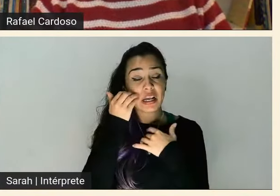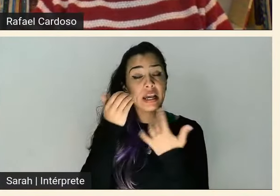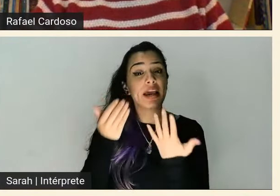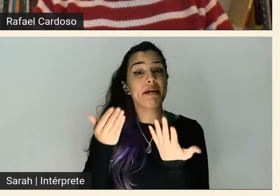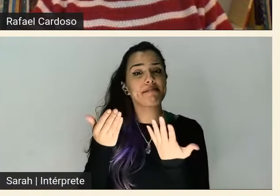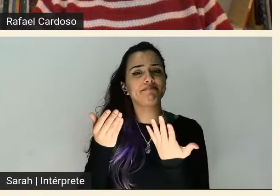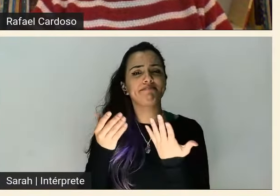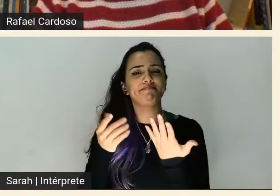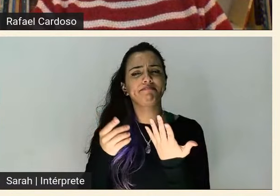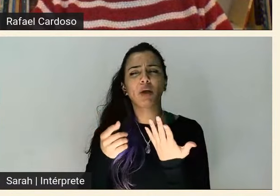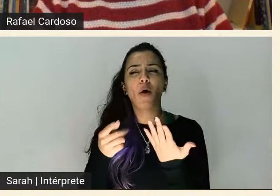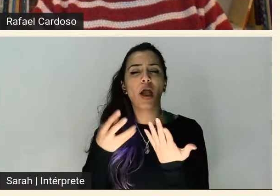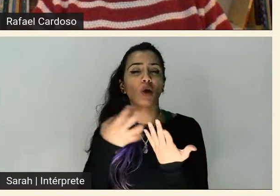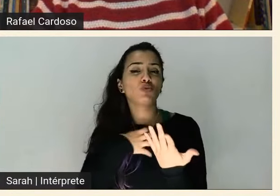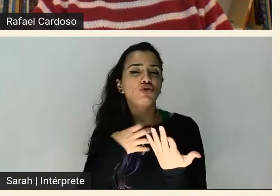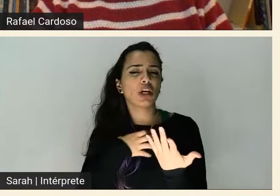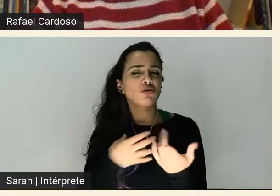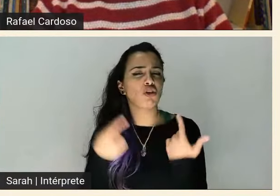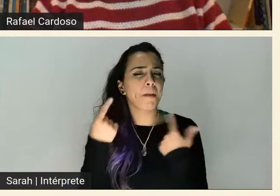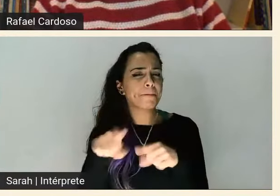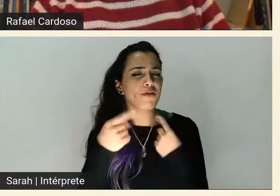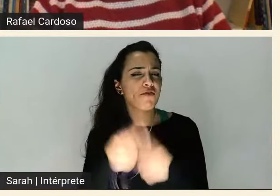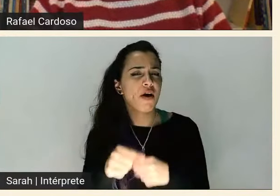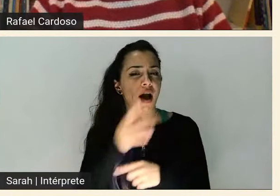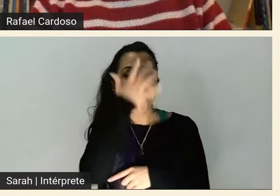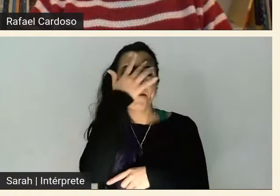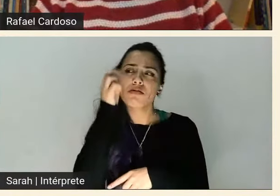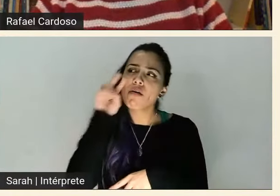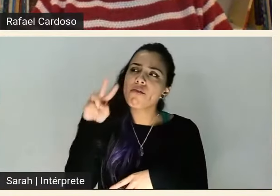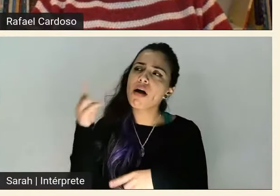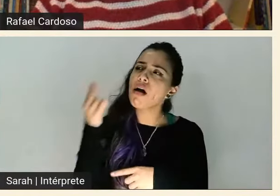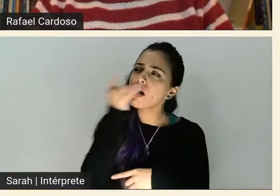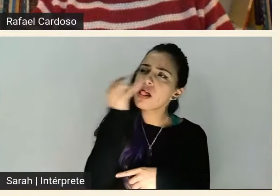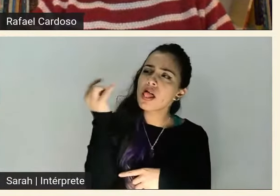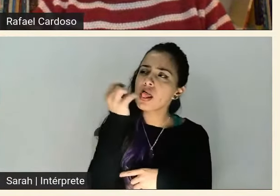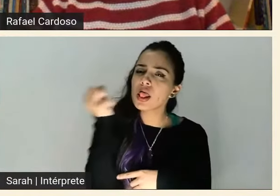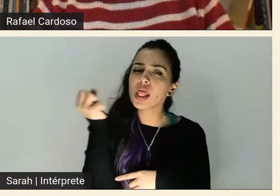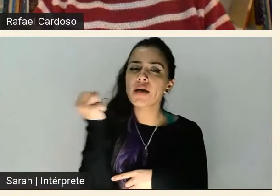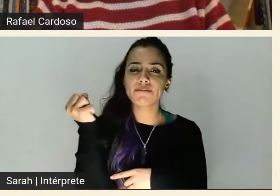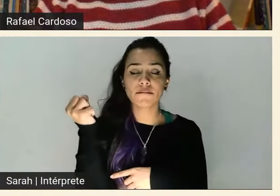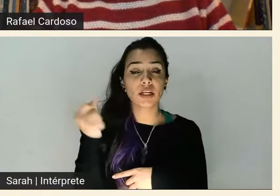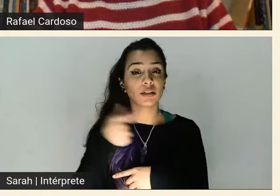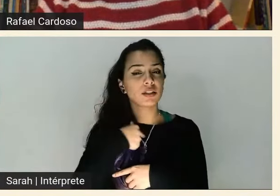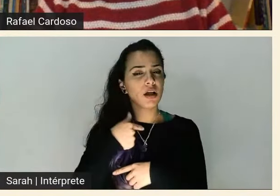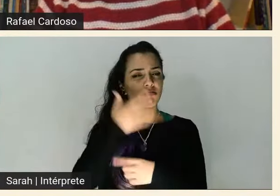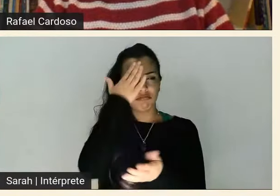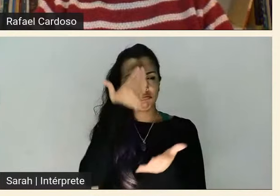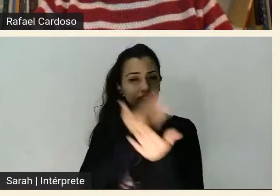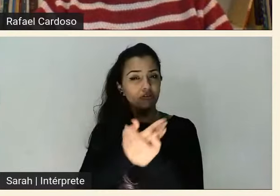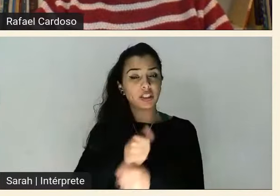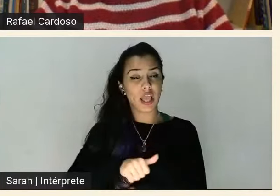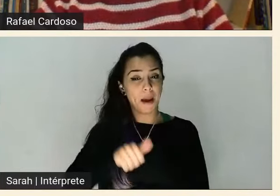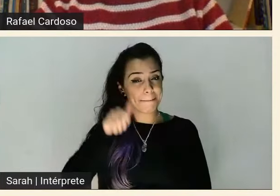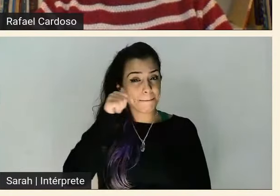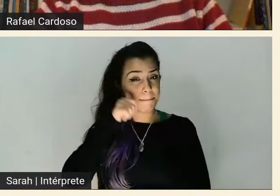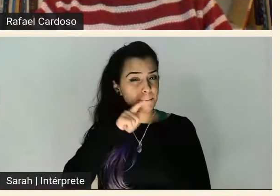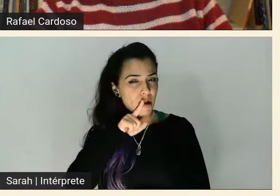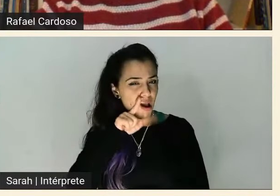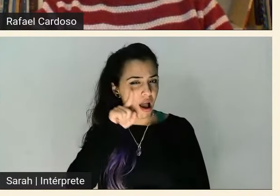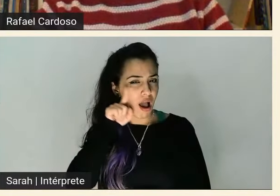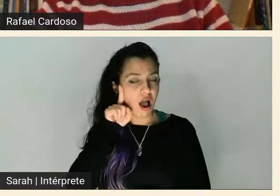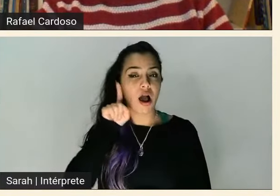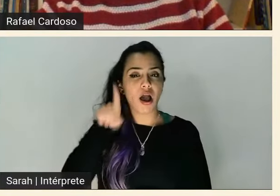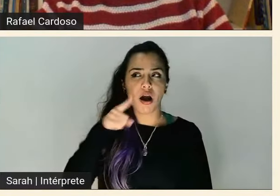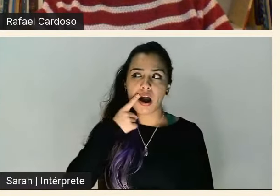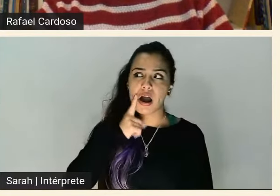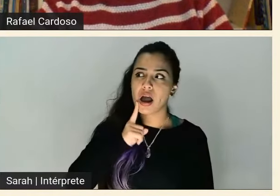para seduzir, porque eu entendo que a imagem e a ideia da mulata irresistível, incansável, é algo que